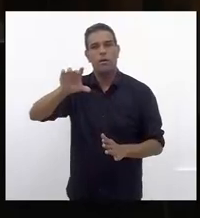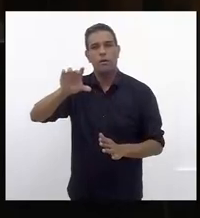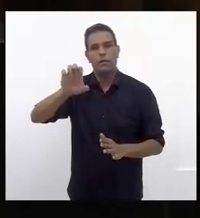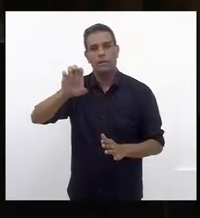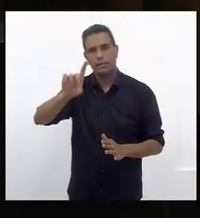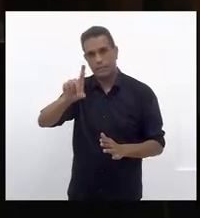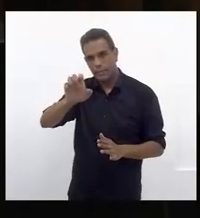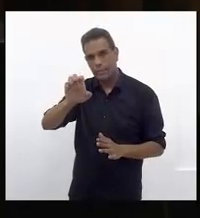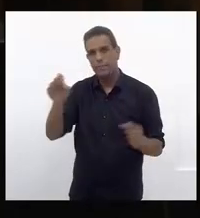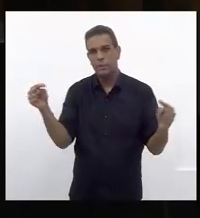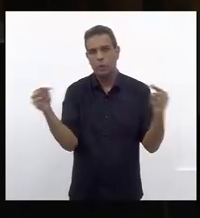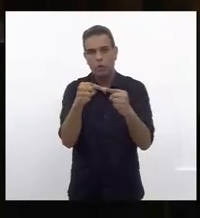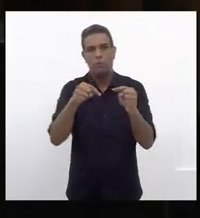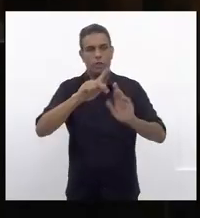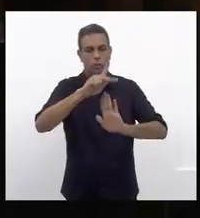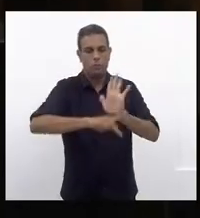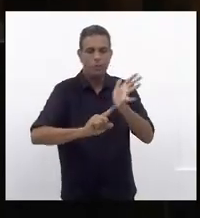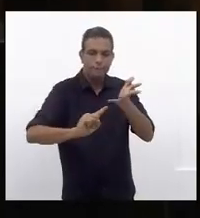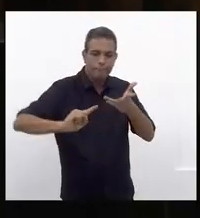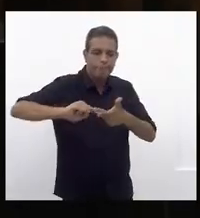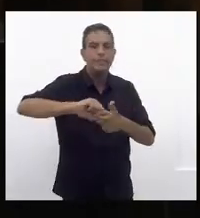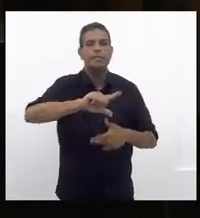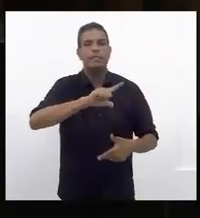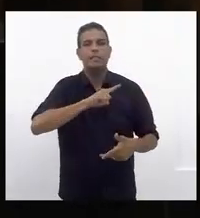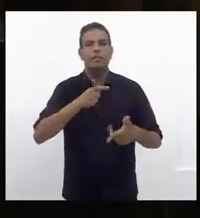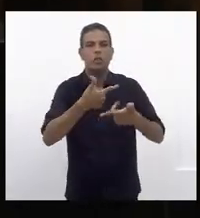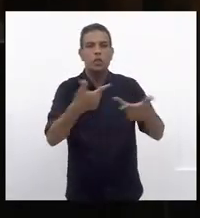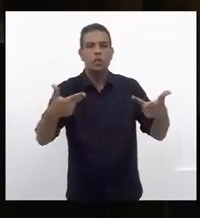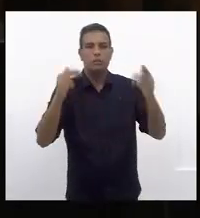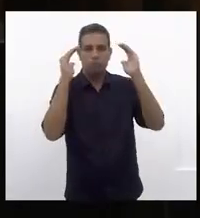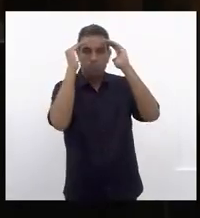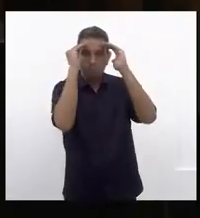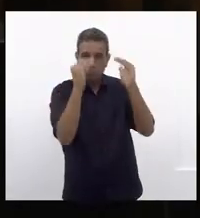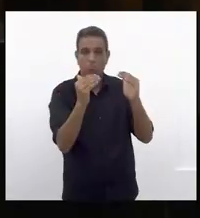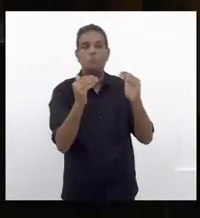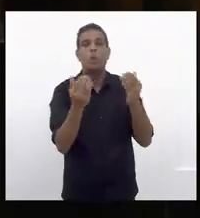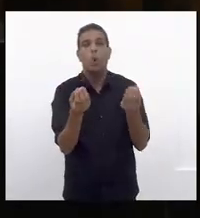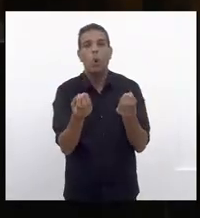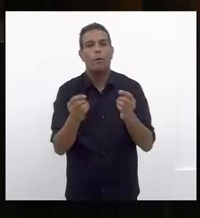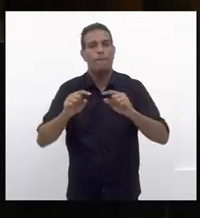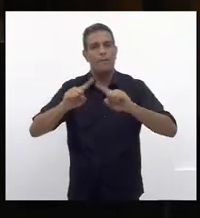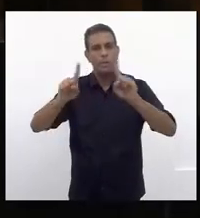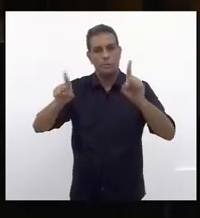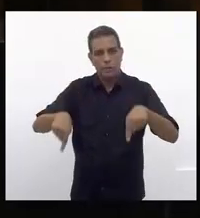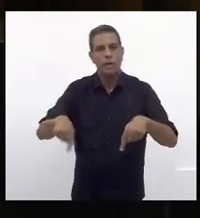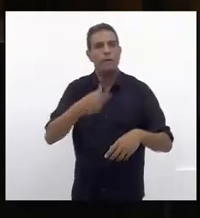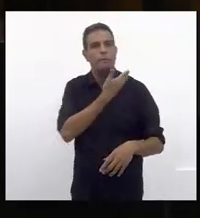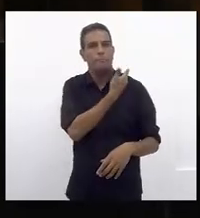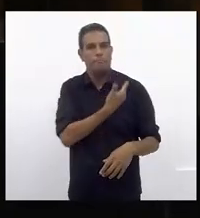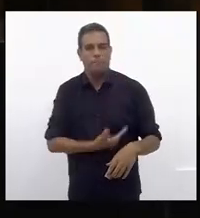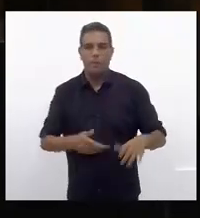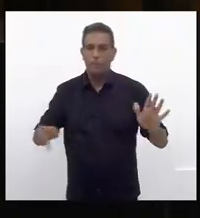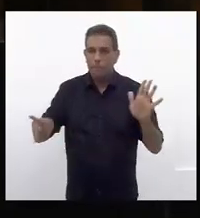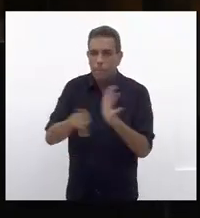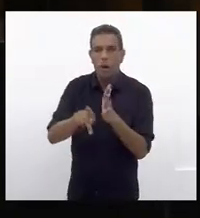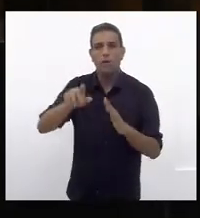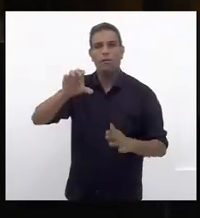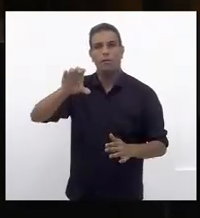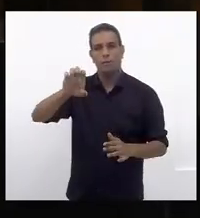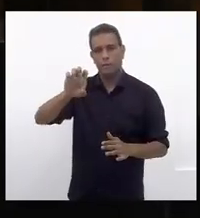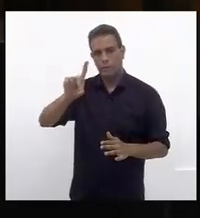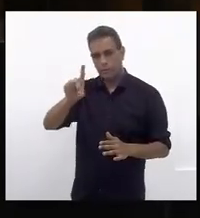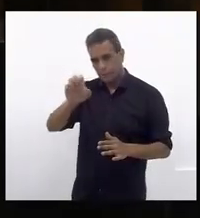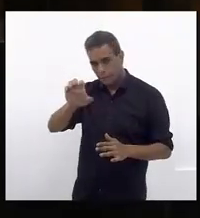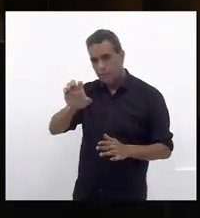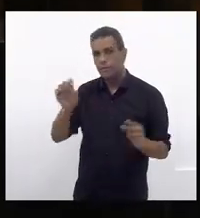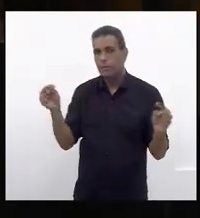o conteúdo do projeto, que ainda traz um elemento central, que os empregados públicos da Companhia Estadual de Águas e Esgotos do